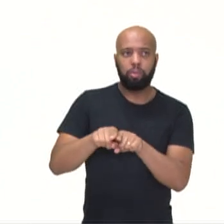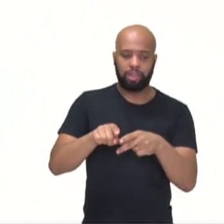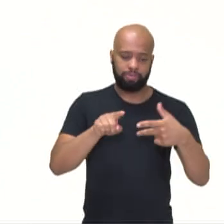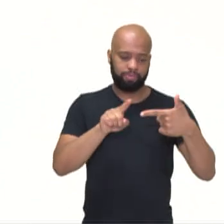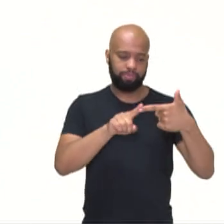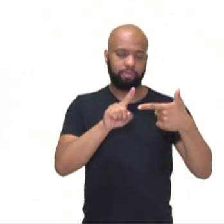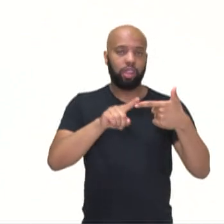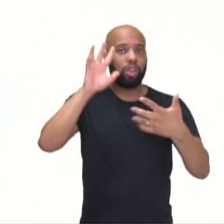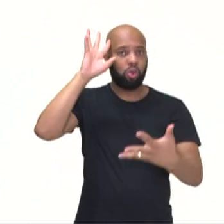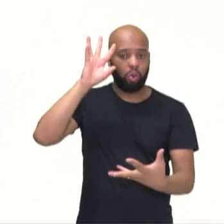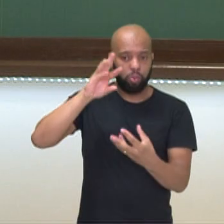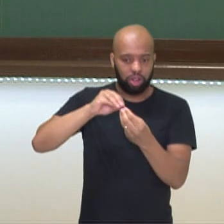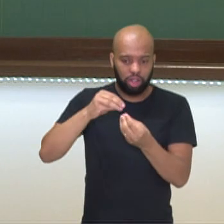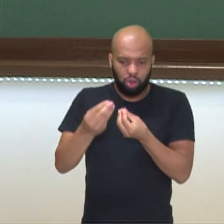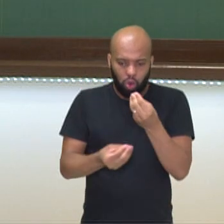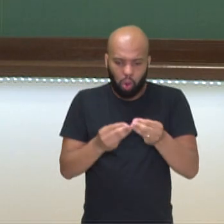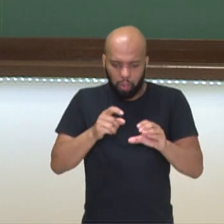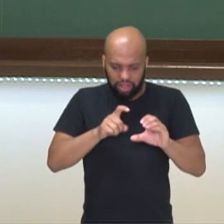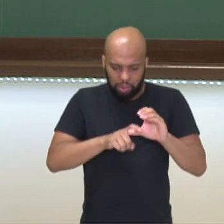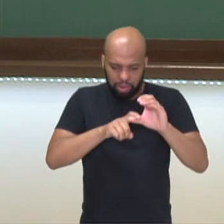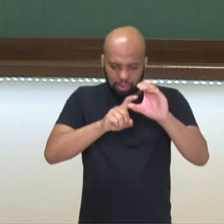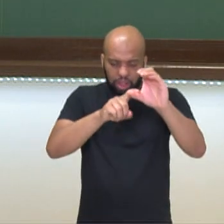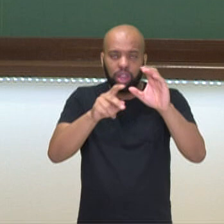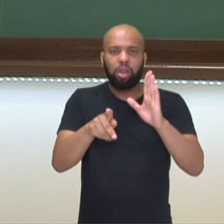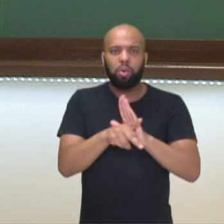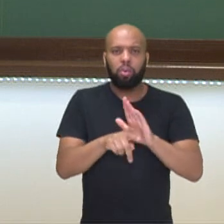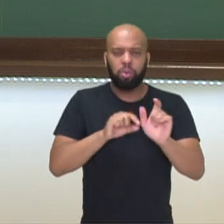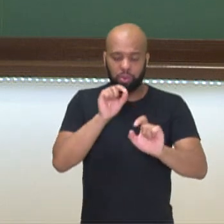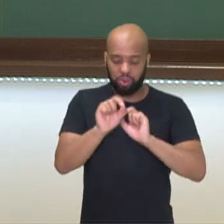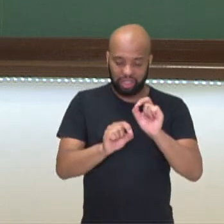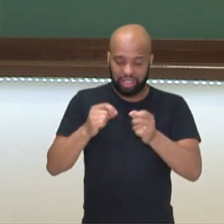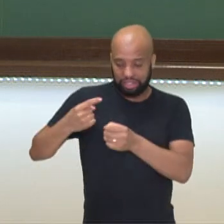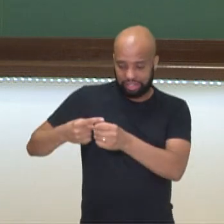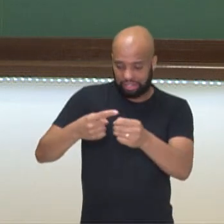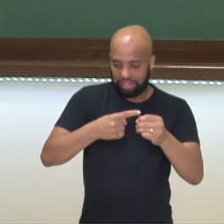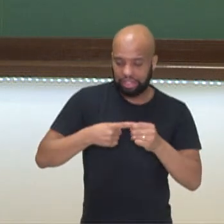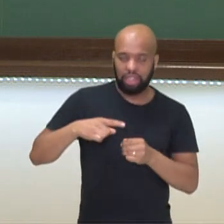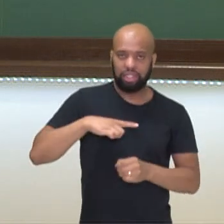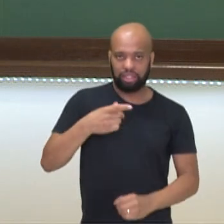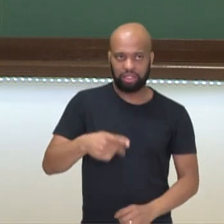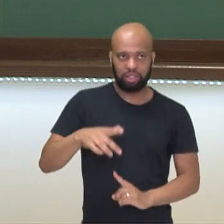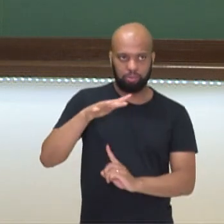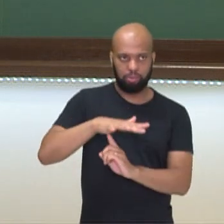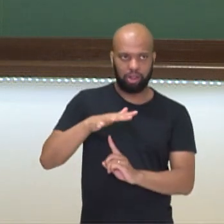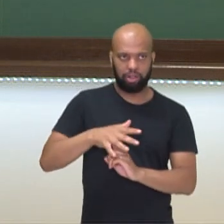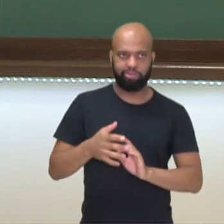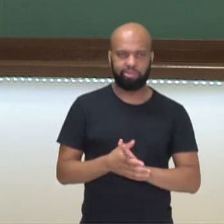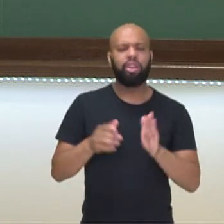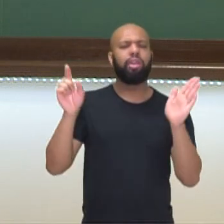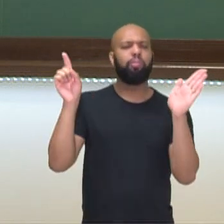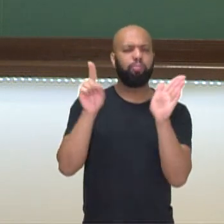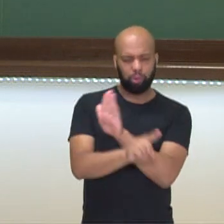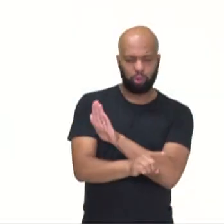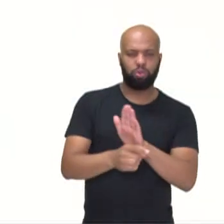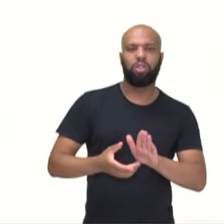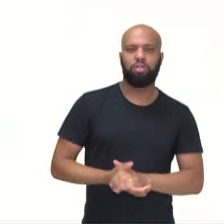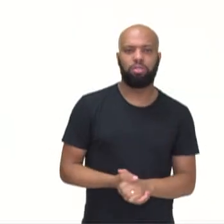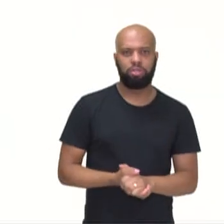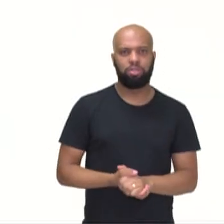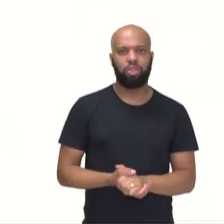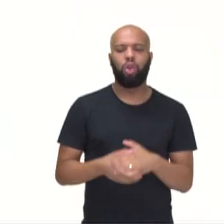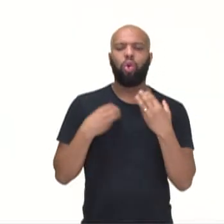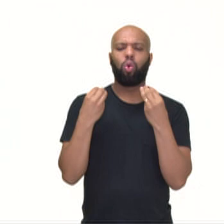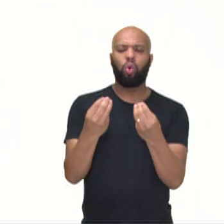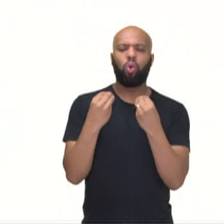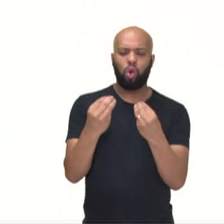cidades existentes no Paraná, tá ok? Para isso, nós lançamos uma pergunta já inicial para vocês. Como que se